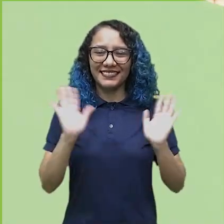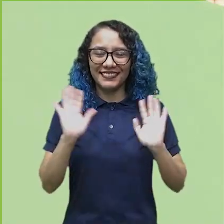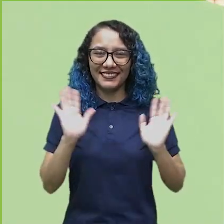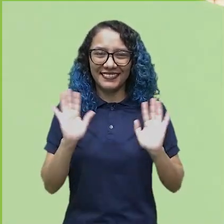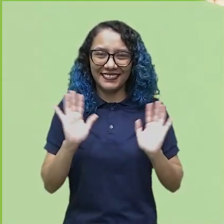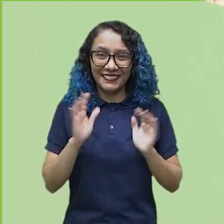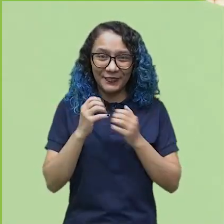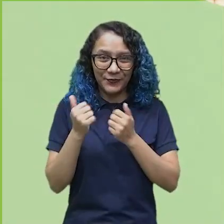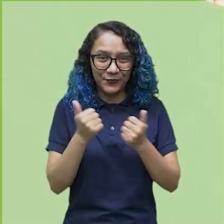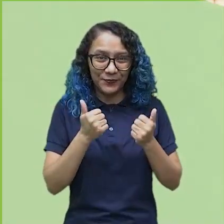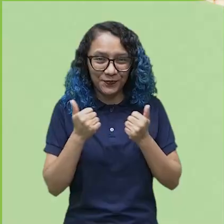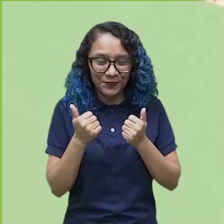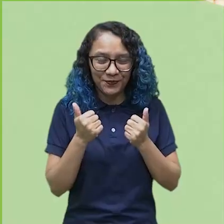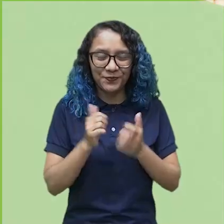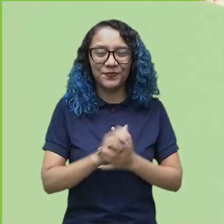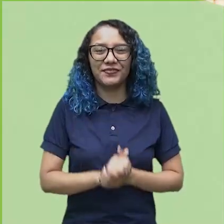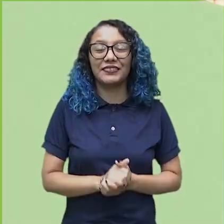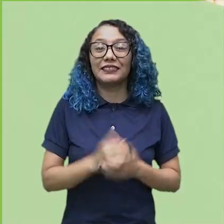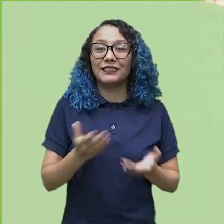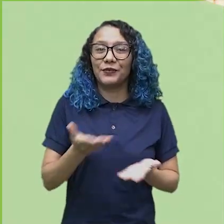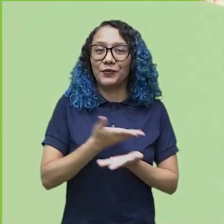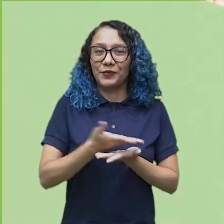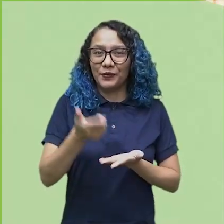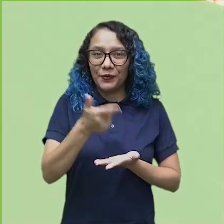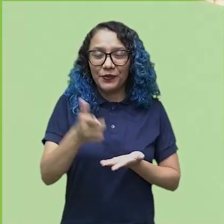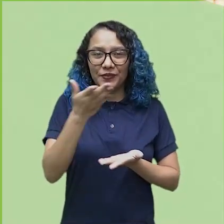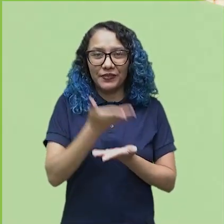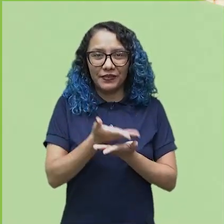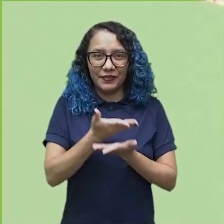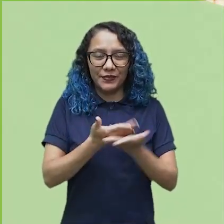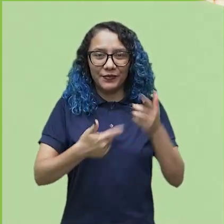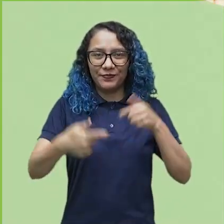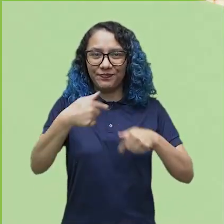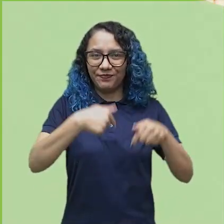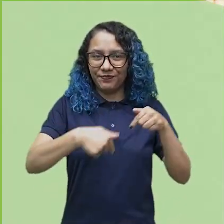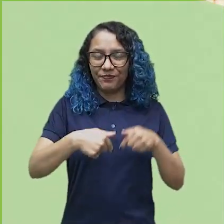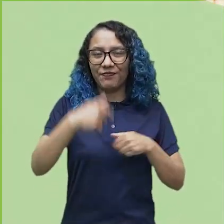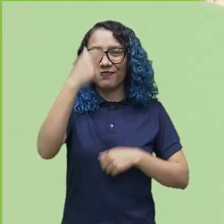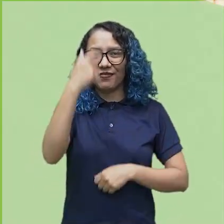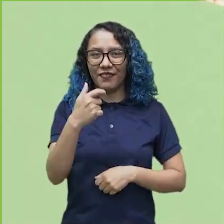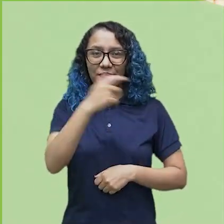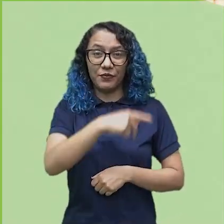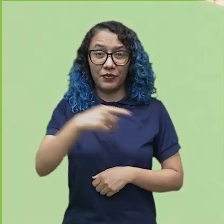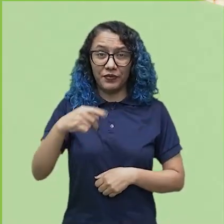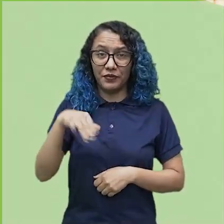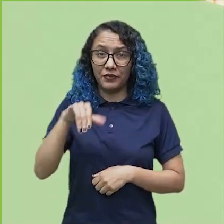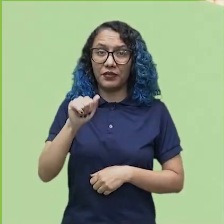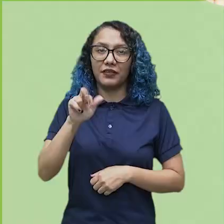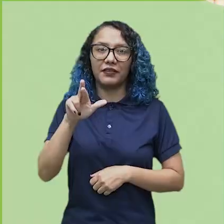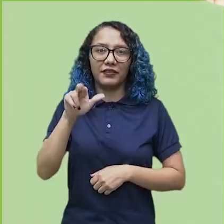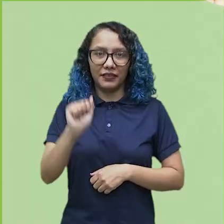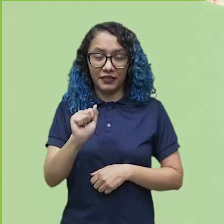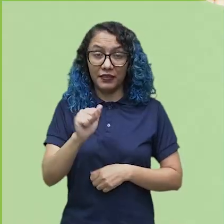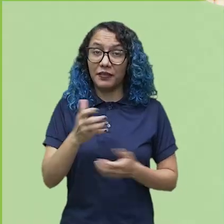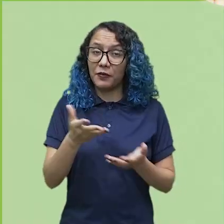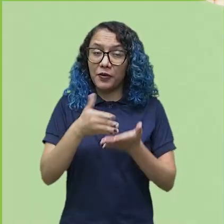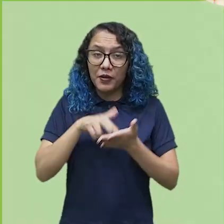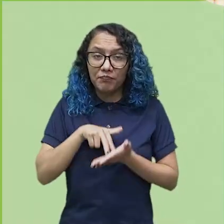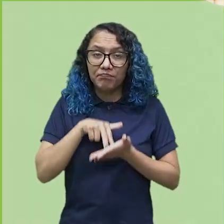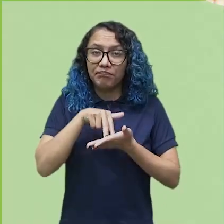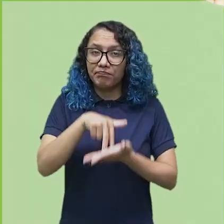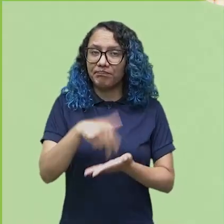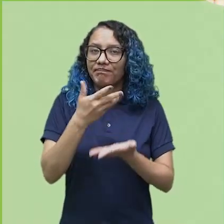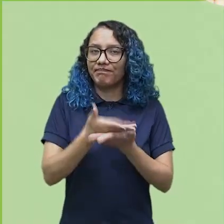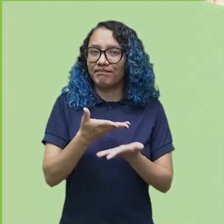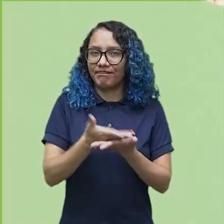Olá, queridos! Tudo bem com vocês? Iniciamos mais uma aula de Química. Eu sou a professora Yara Graça, vou acompanhar vocês